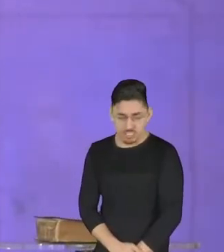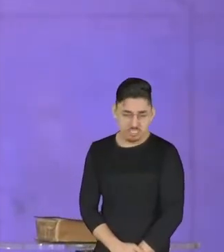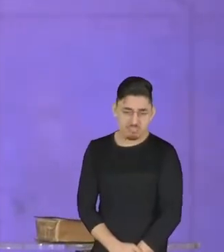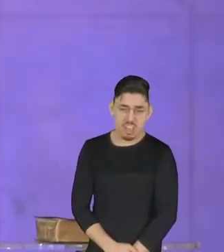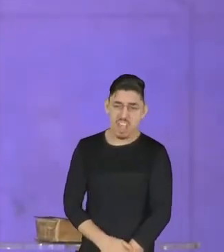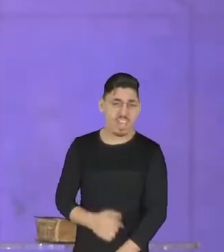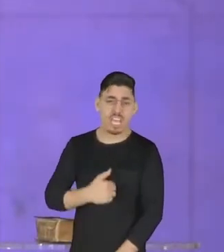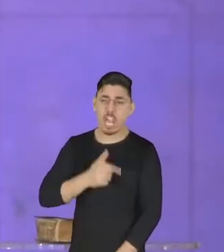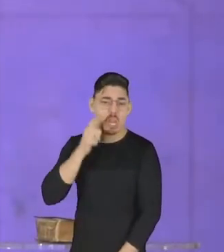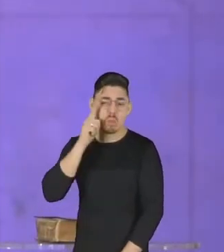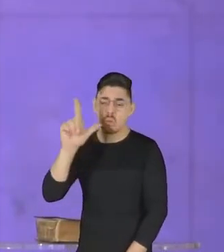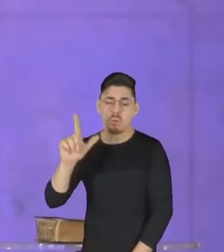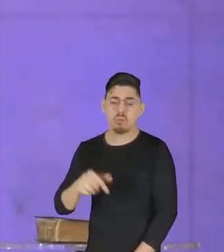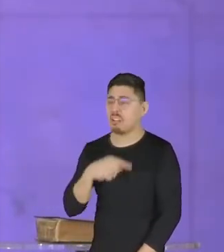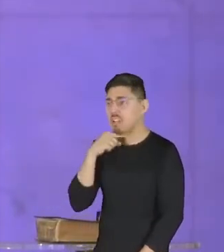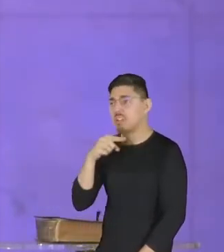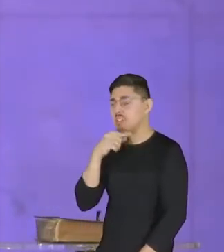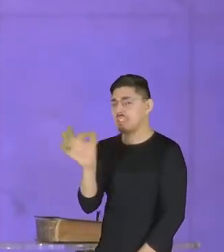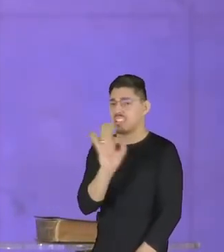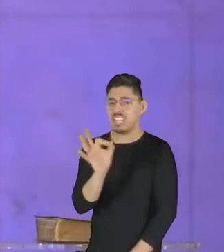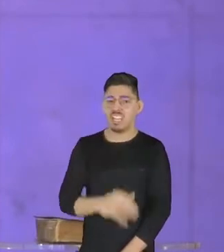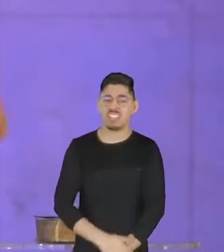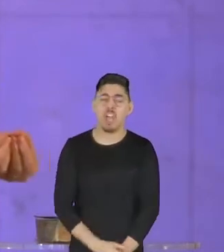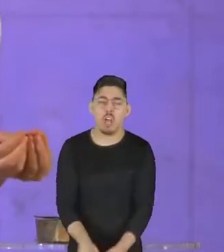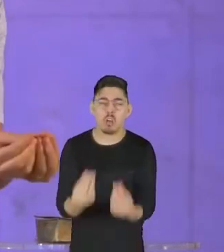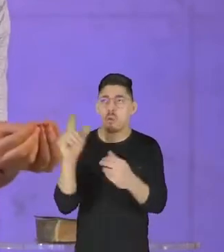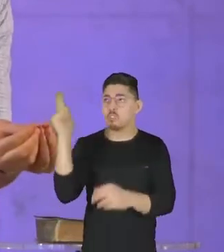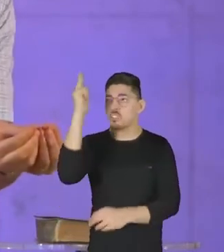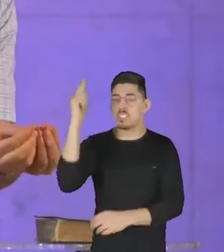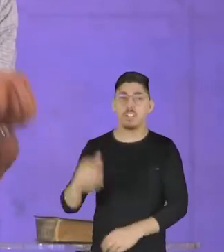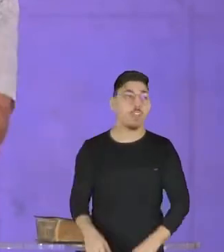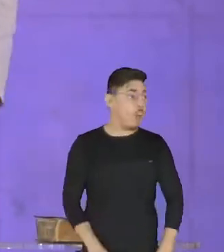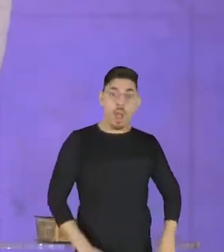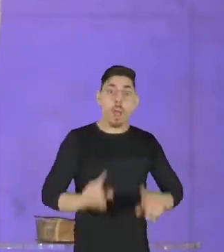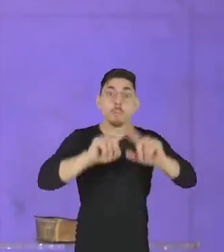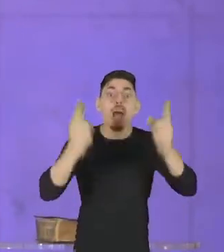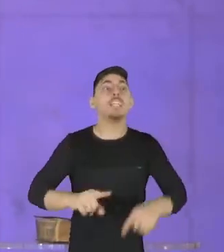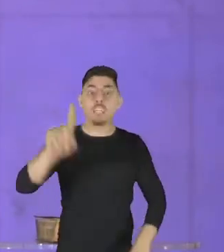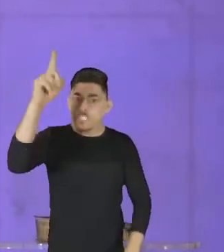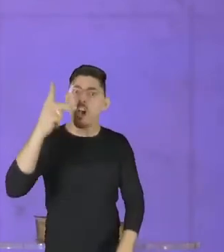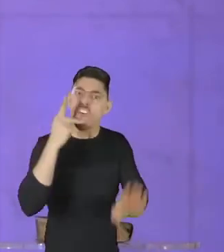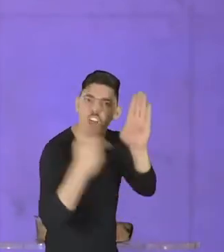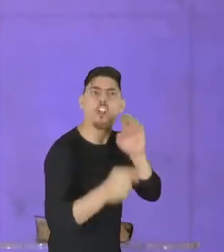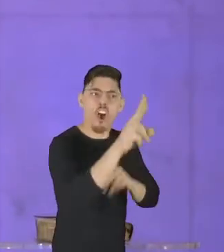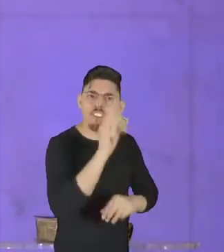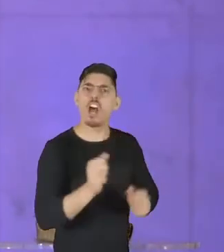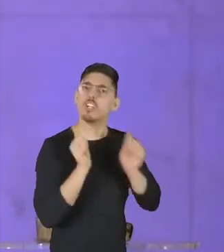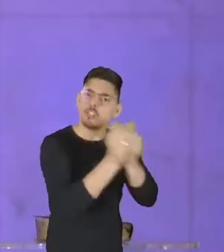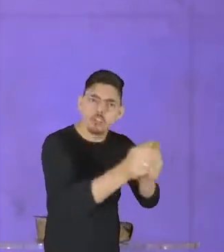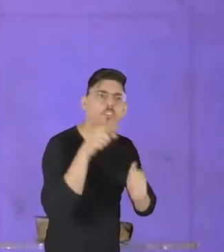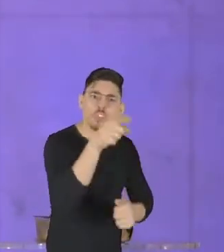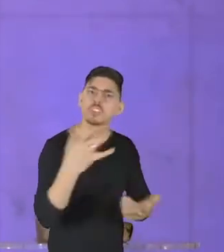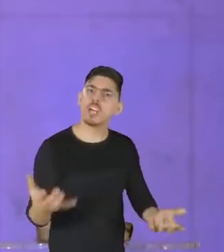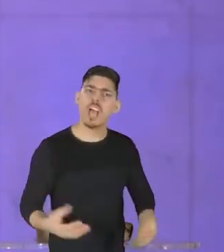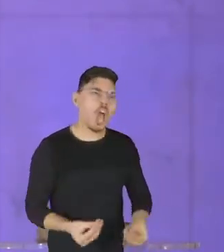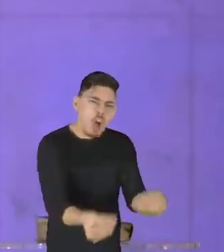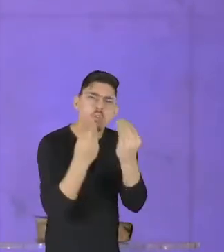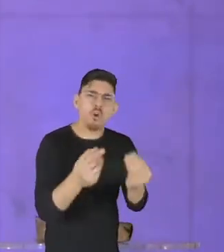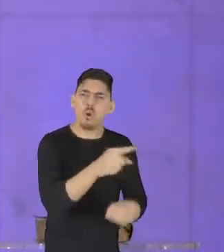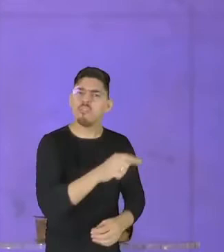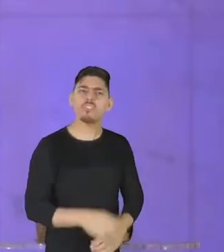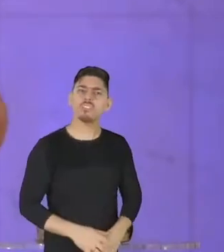eu não vou conseguir lidar com esse gigante. Mas o Senhor falou que vai estar com você, como assim você não vai conseguir lidar com o gigante? O gigante do